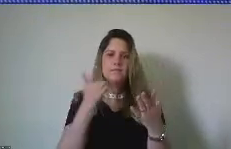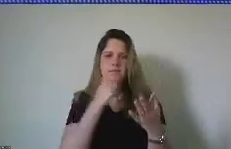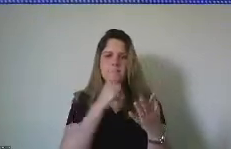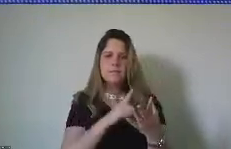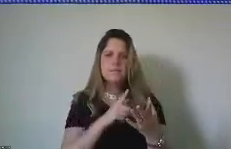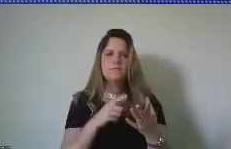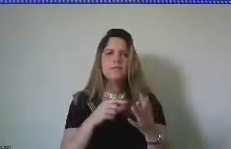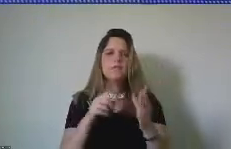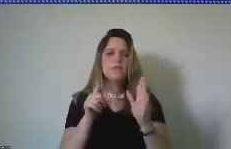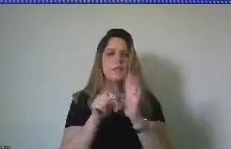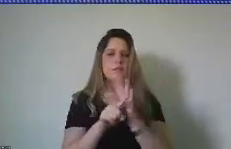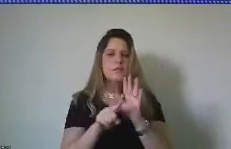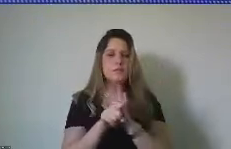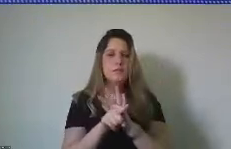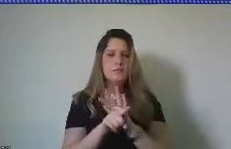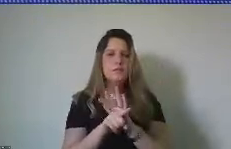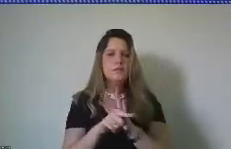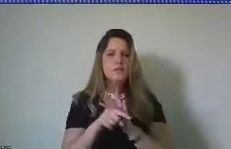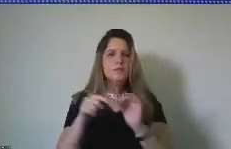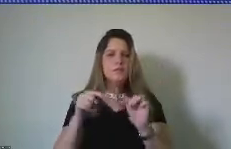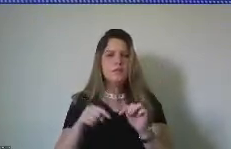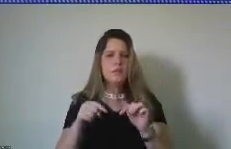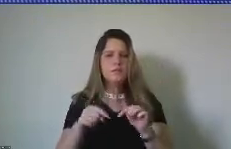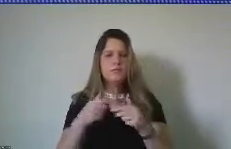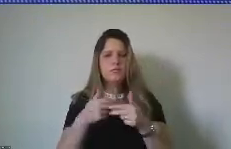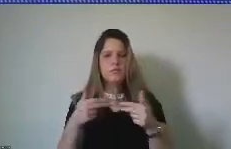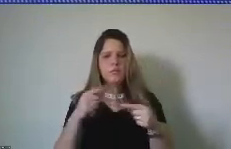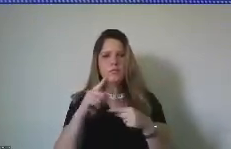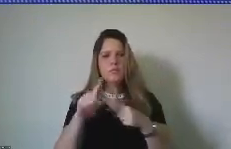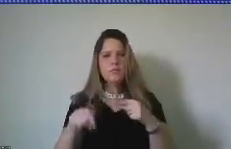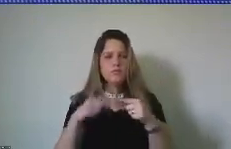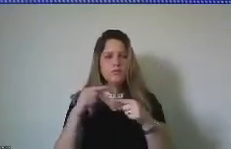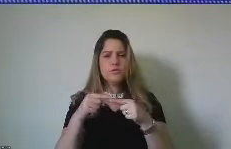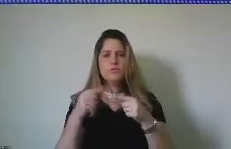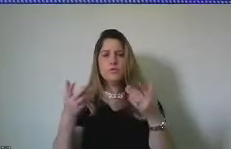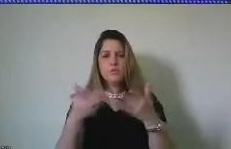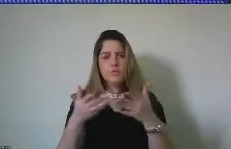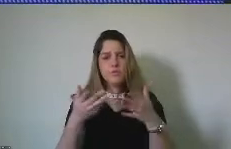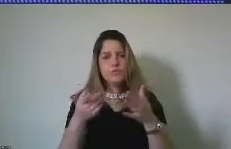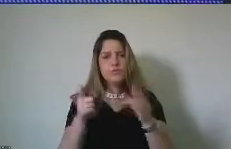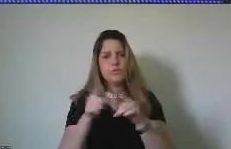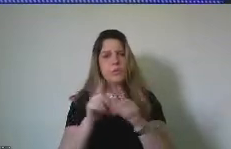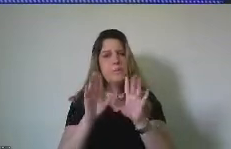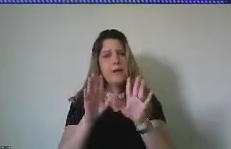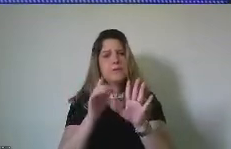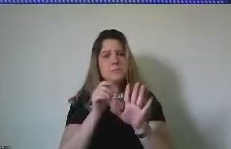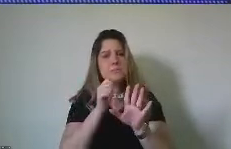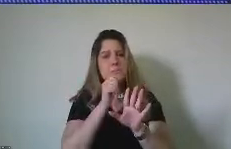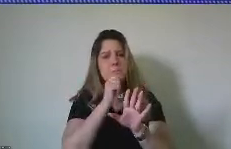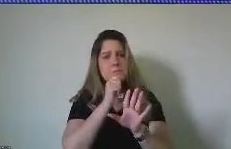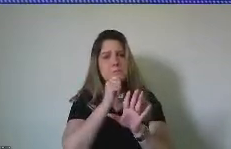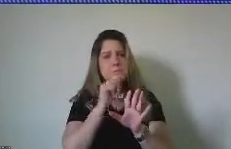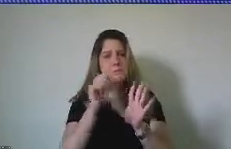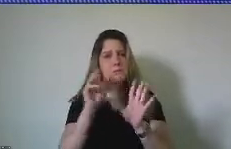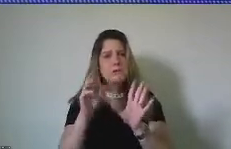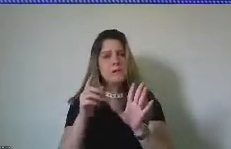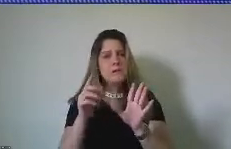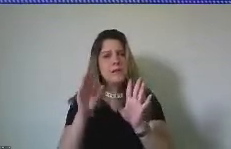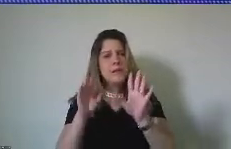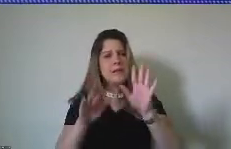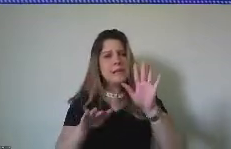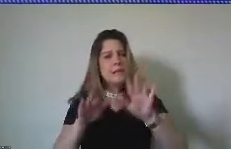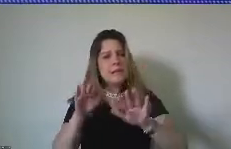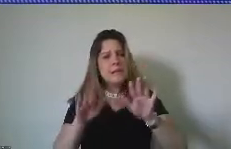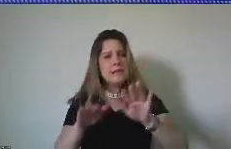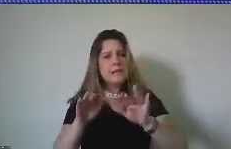de toda a construção como o m por enquanto o que estamos encontrando e depende da aplicação